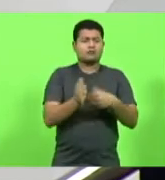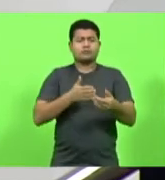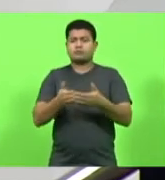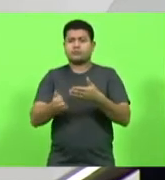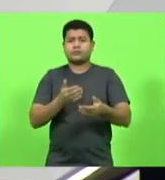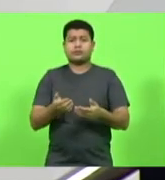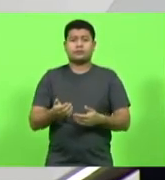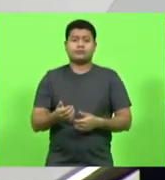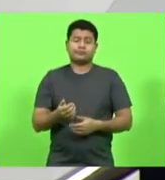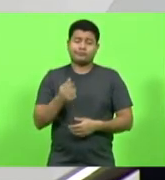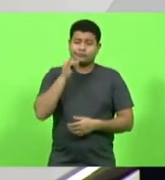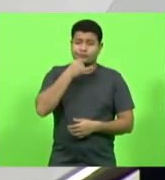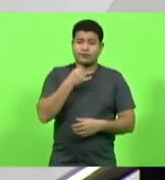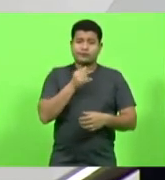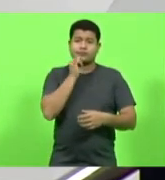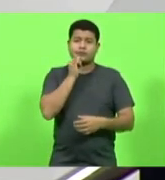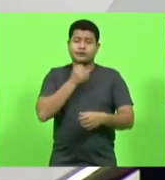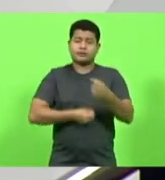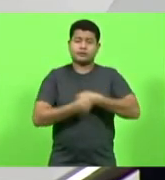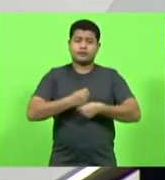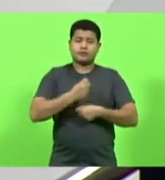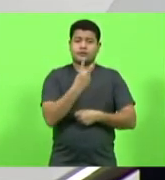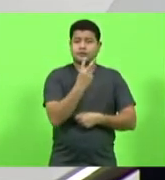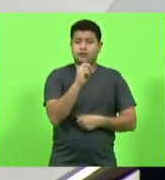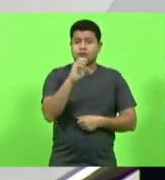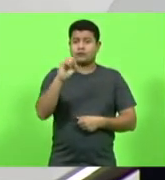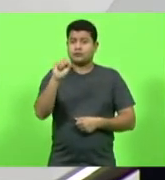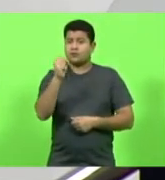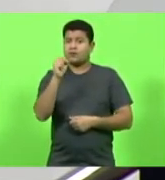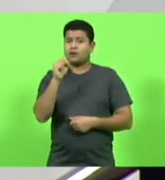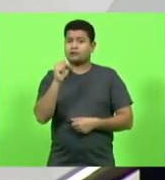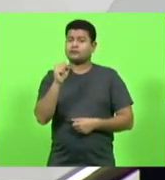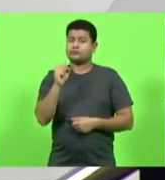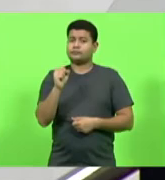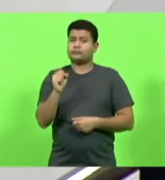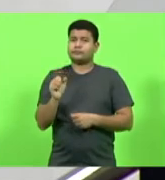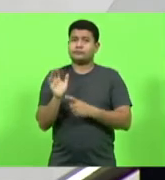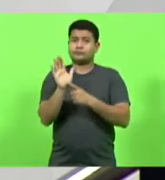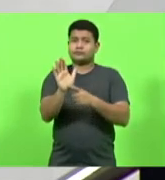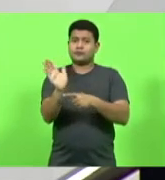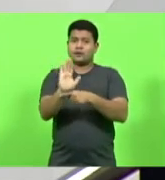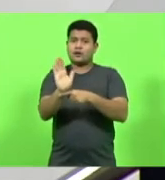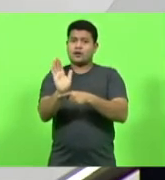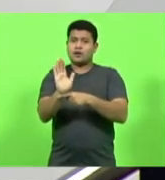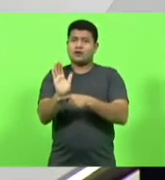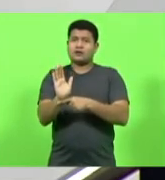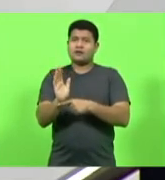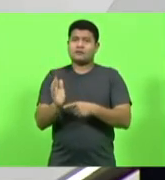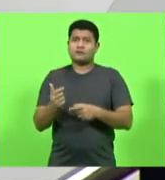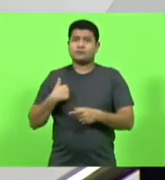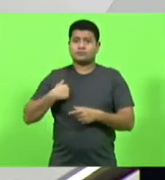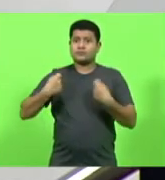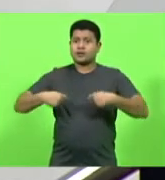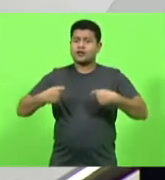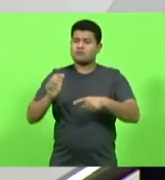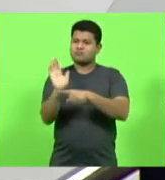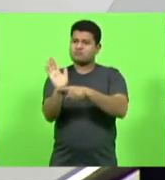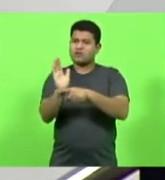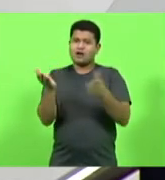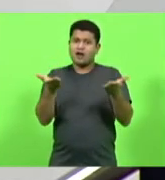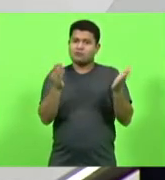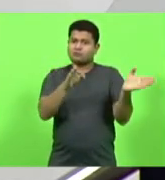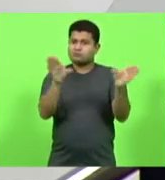2008, nós resgatamos um vídeo aí, nós vimos até de passar aqui para relembrar.